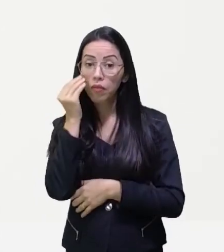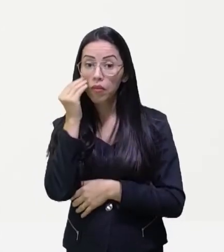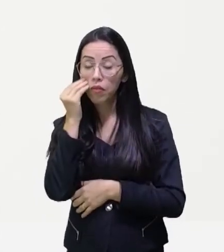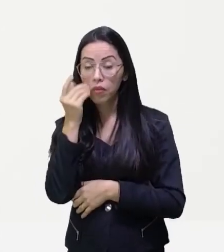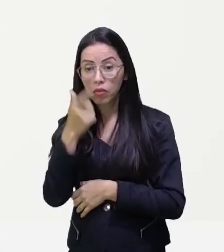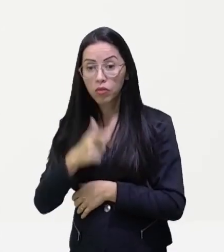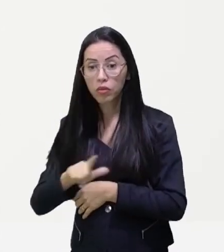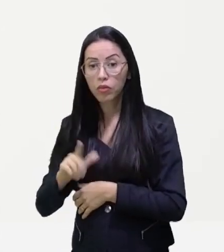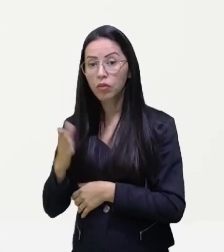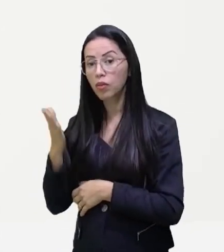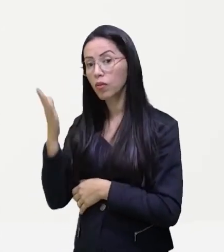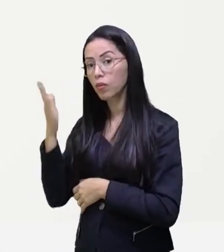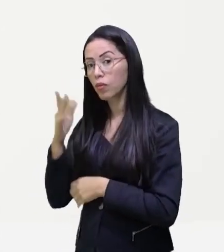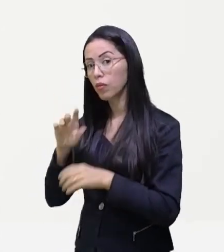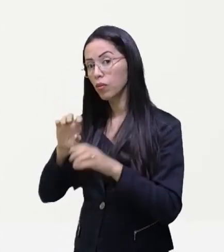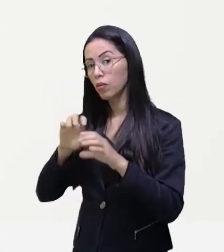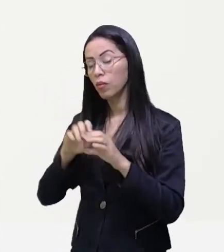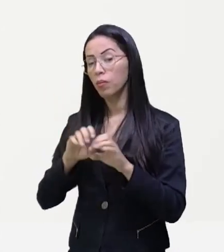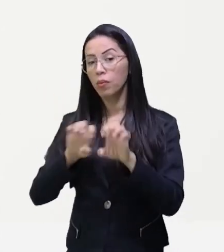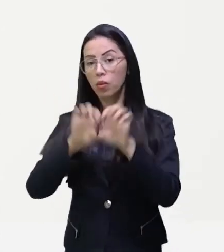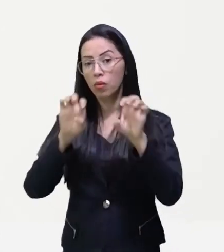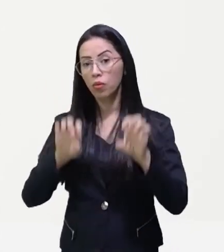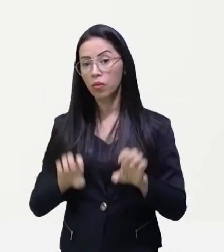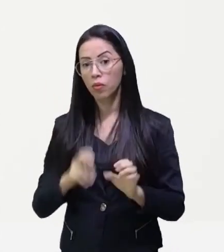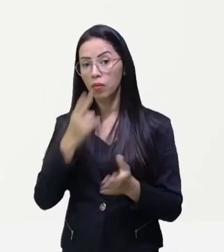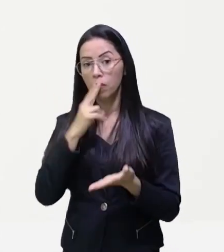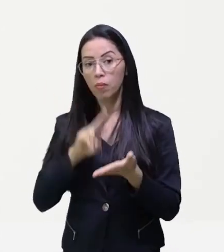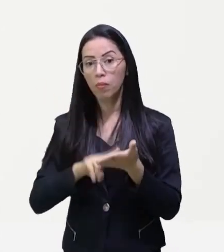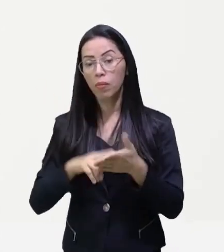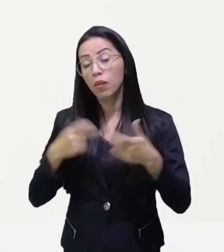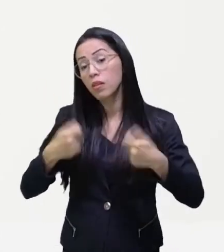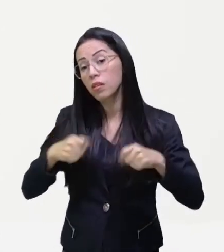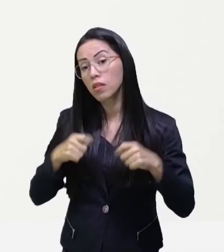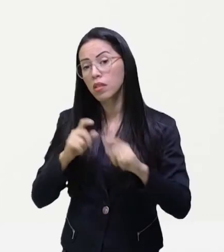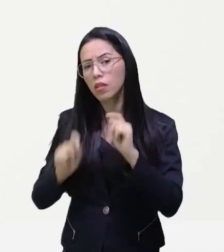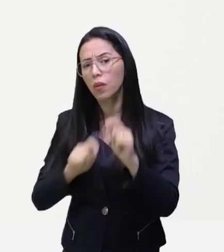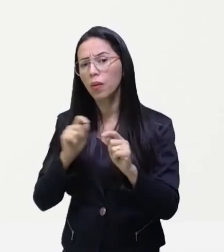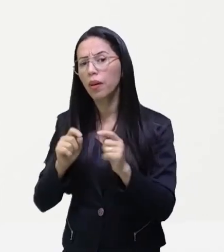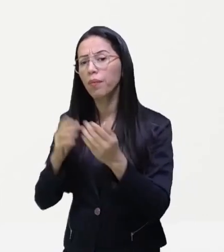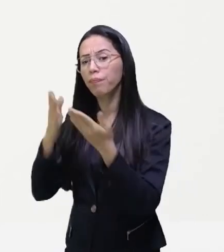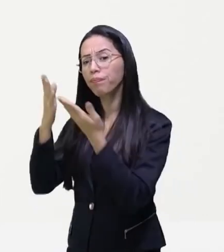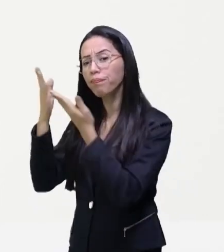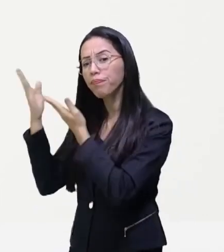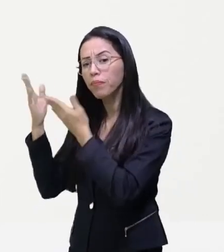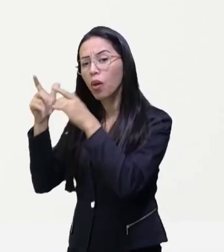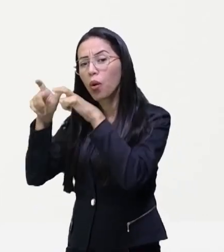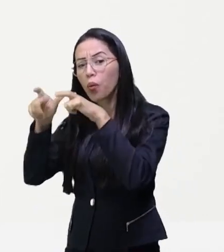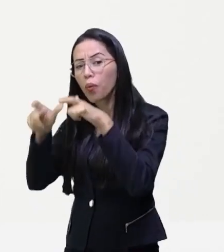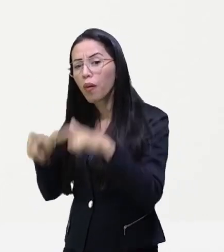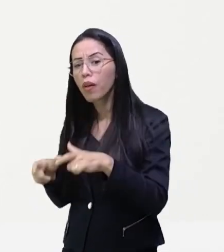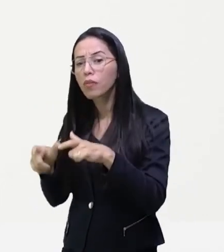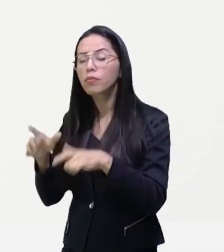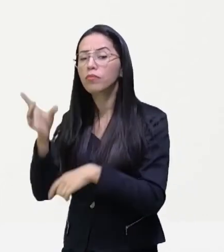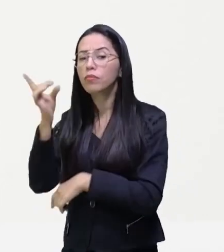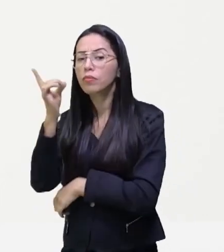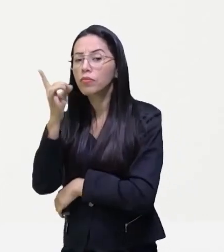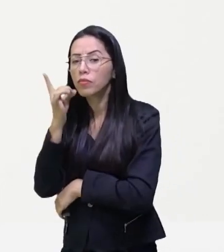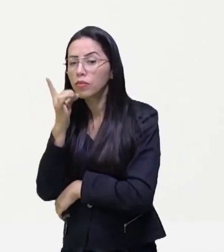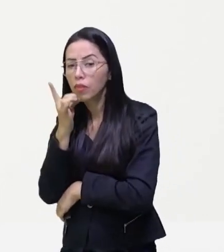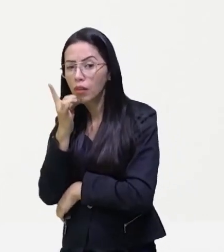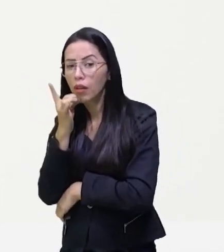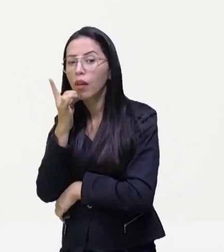Vimos que a estrutura de uma carta precisa de quê? De local, de data,